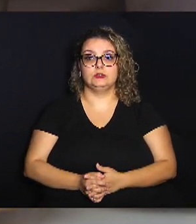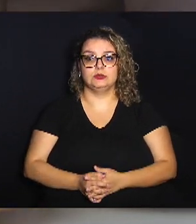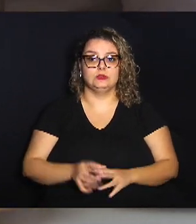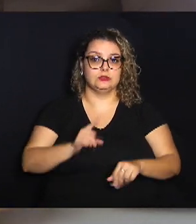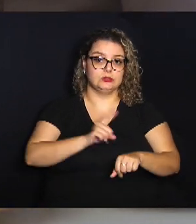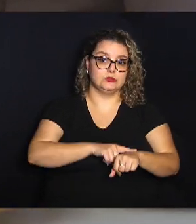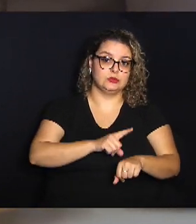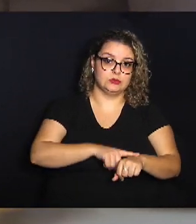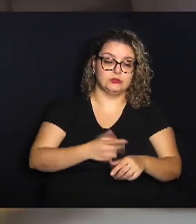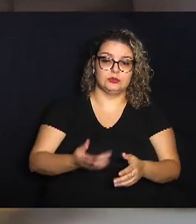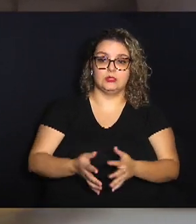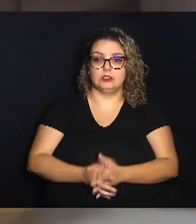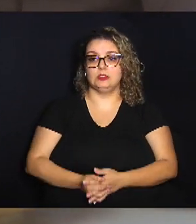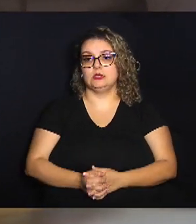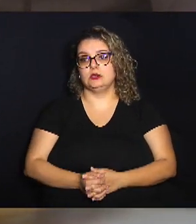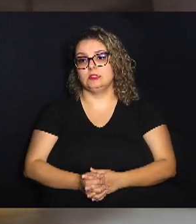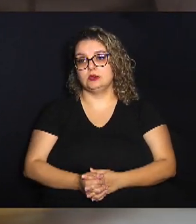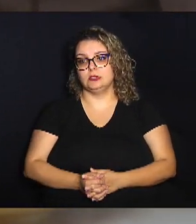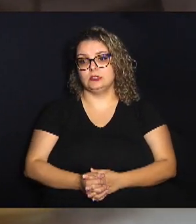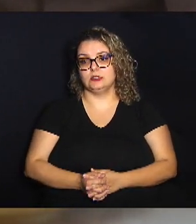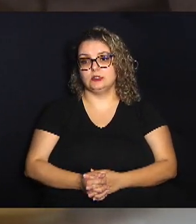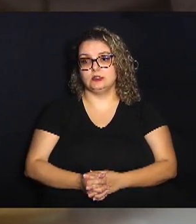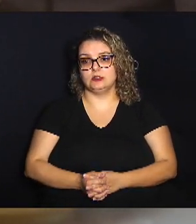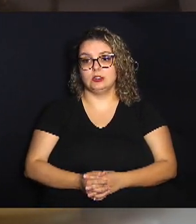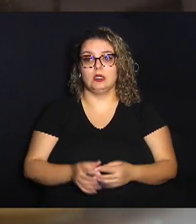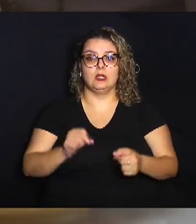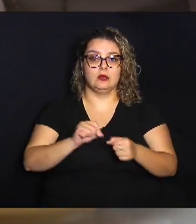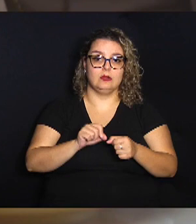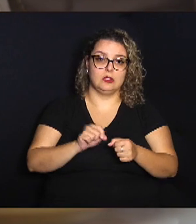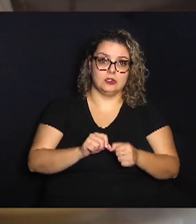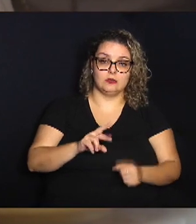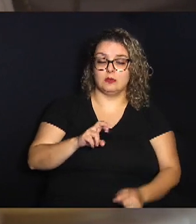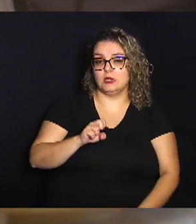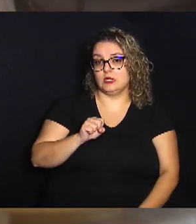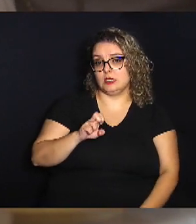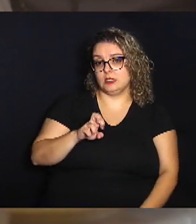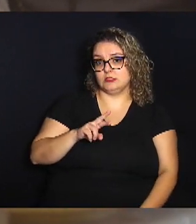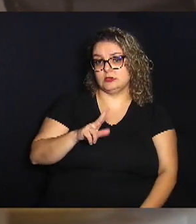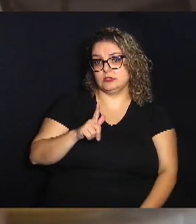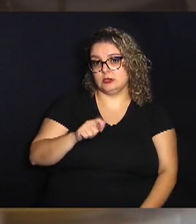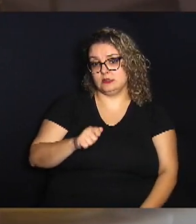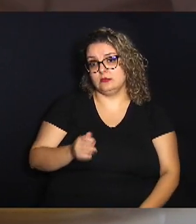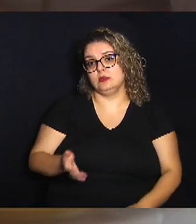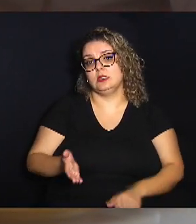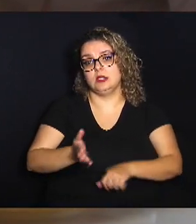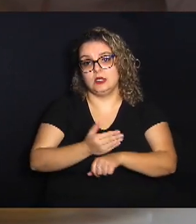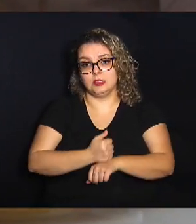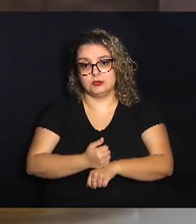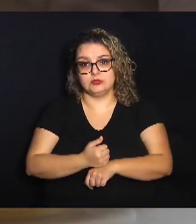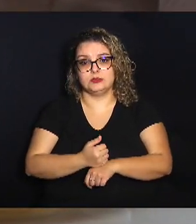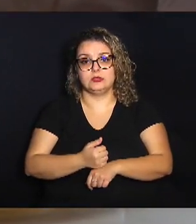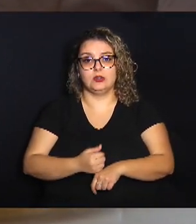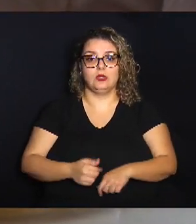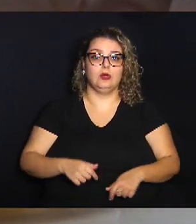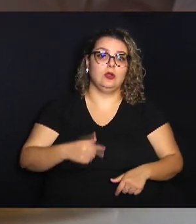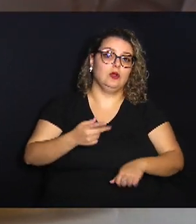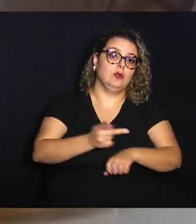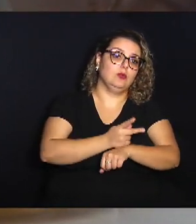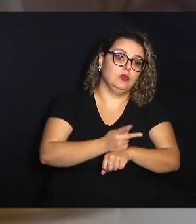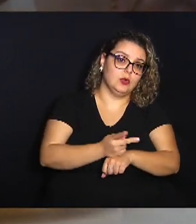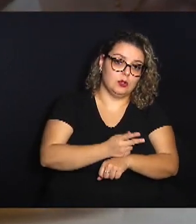tem que, de fato, fazer uma reserva com antecedência, procurar o